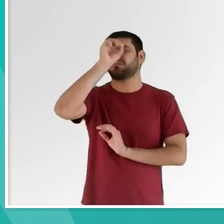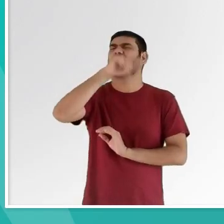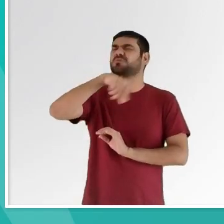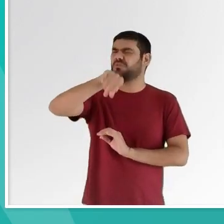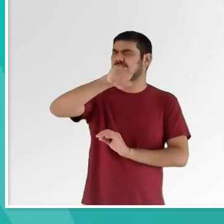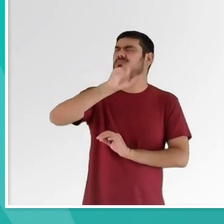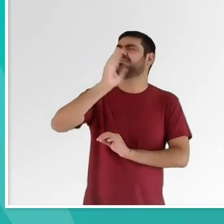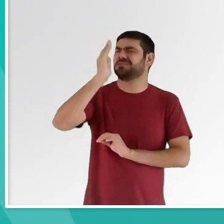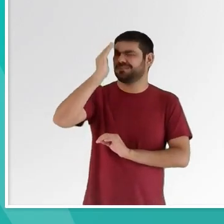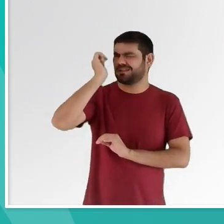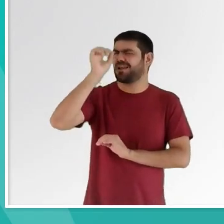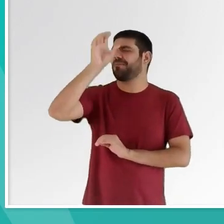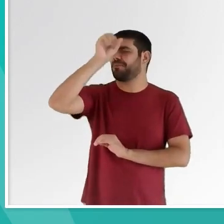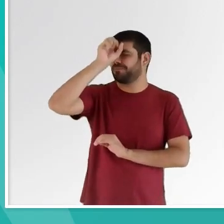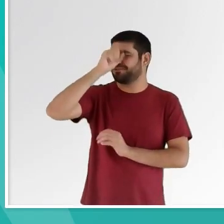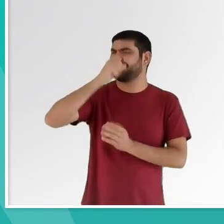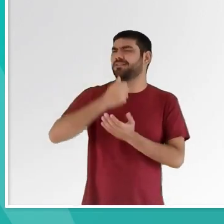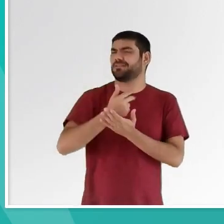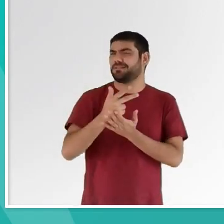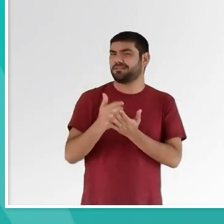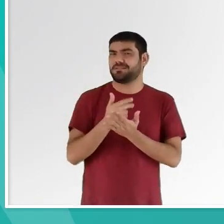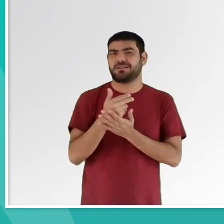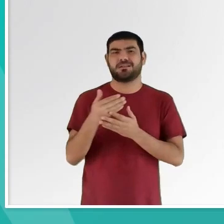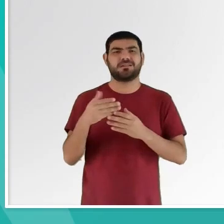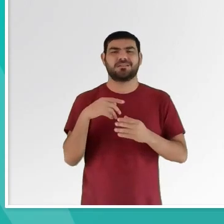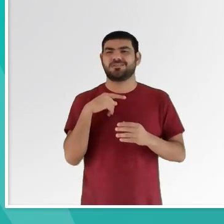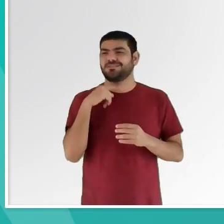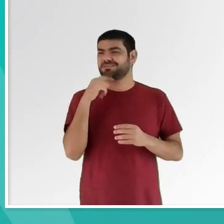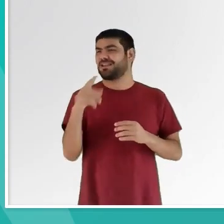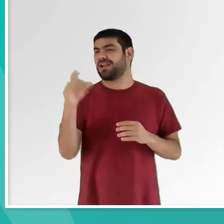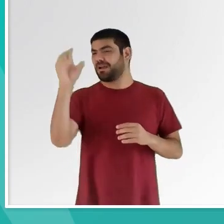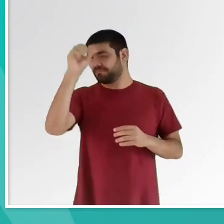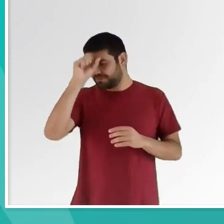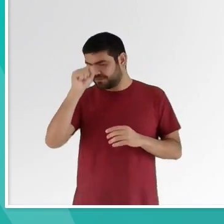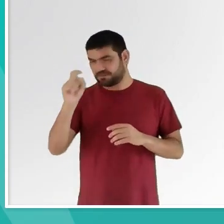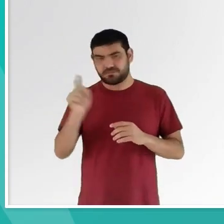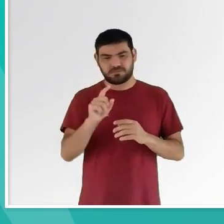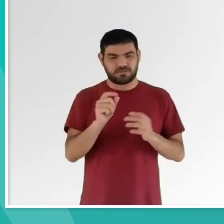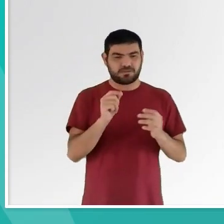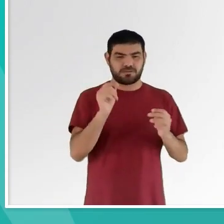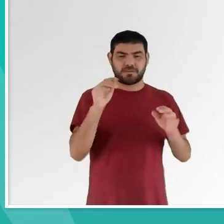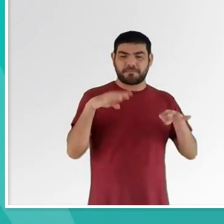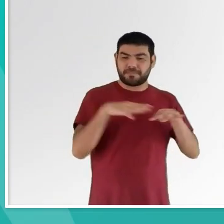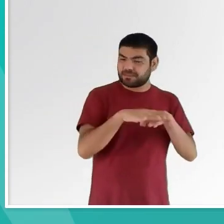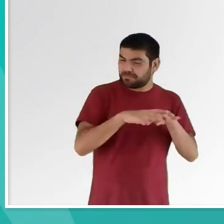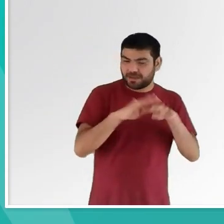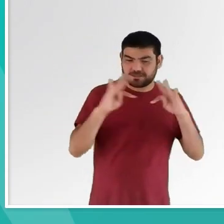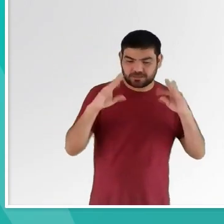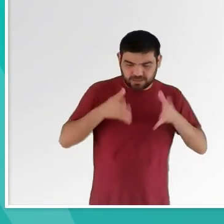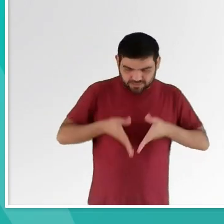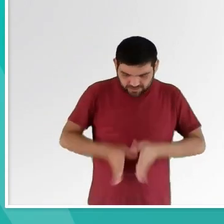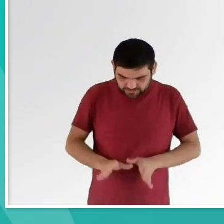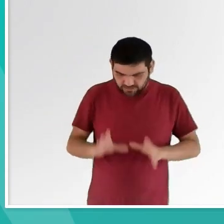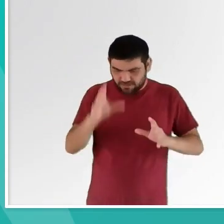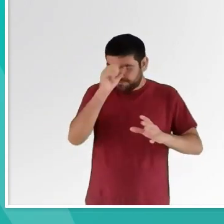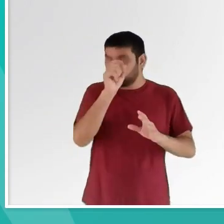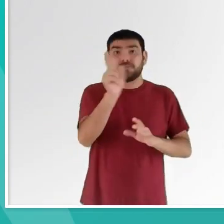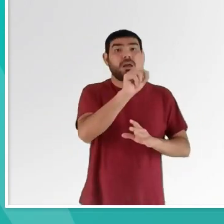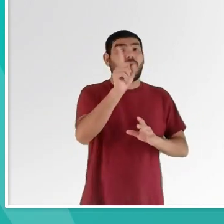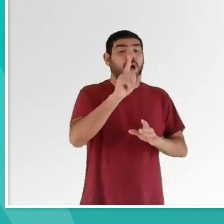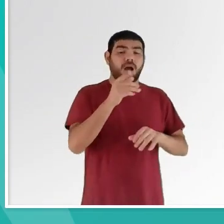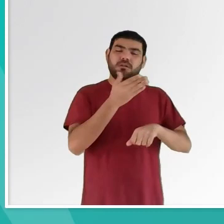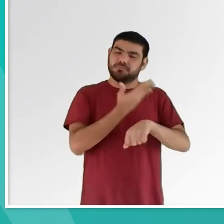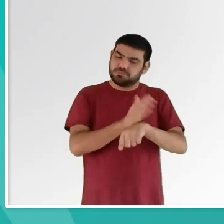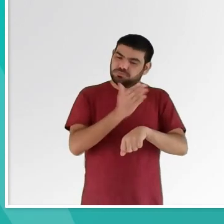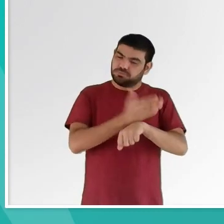a desenhar. Ninguém aprendeu sabendo fazer uma equação do segundo grau, todo mundo tem que exercitar. O desenho também é